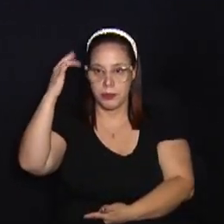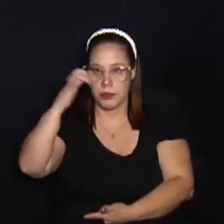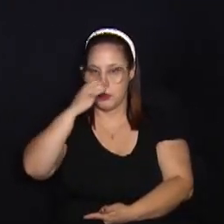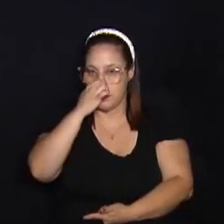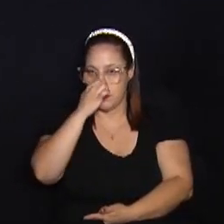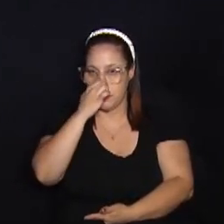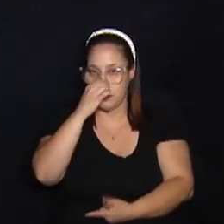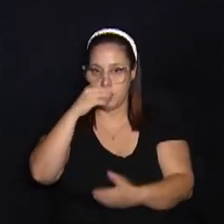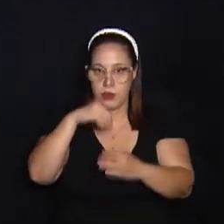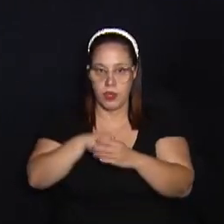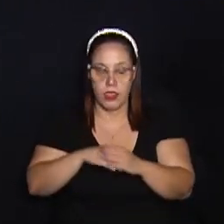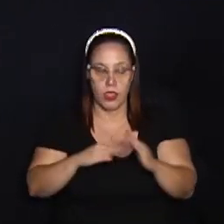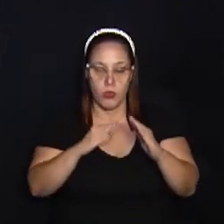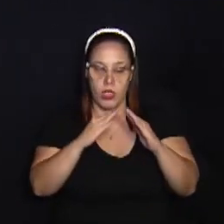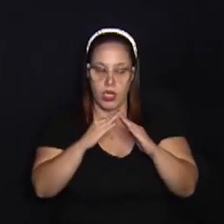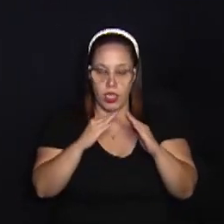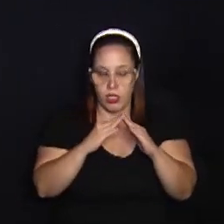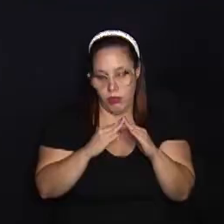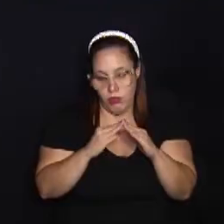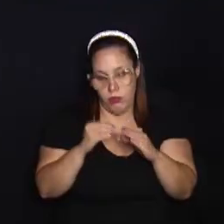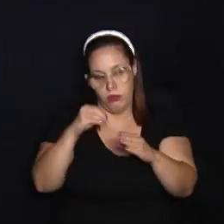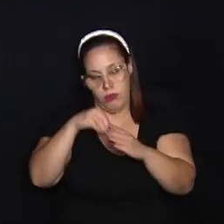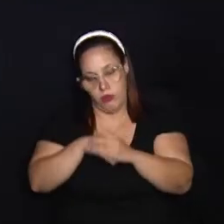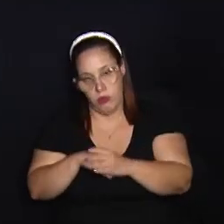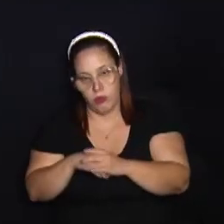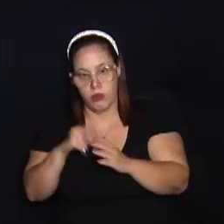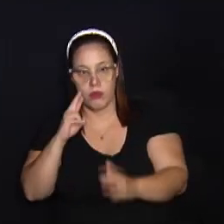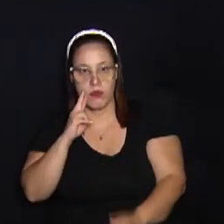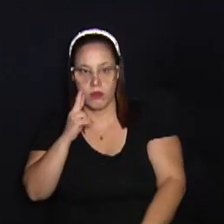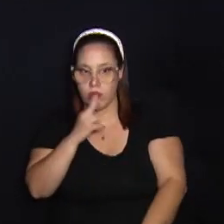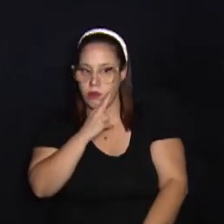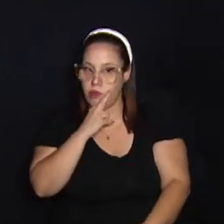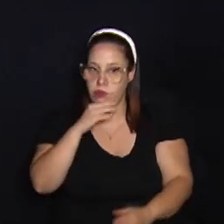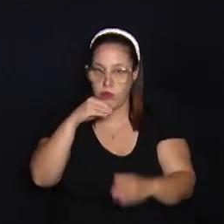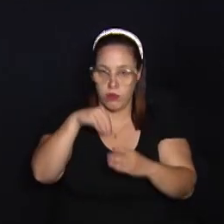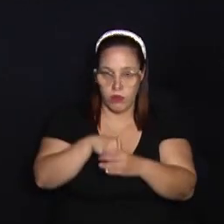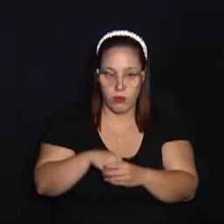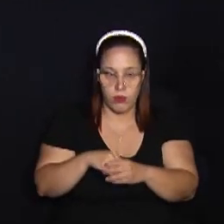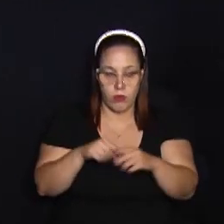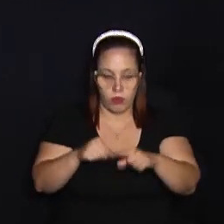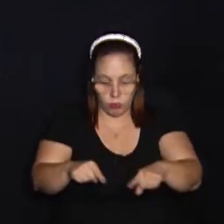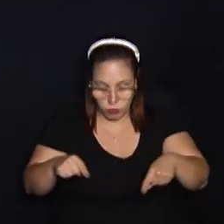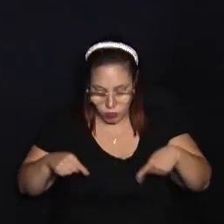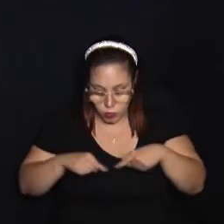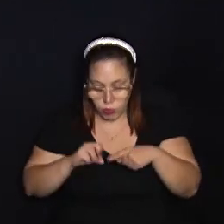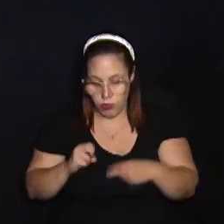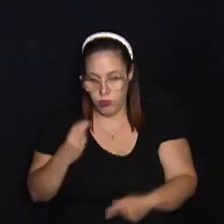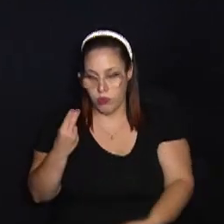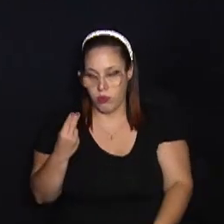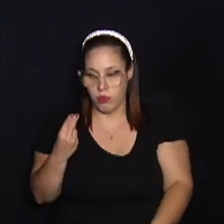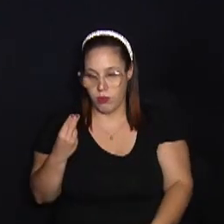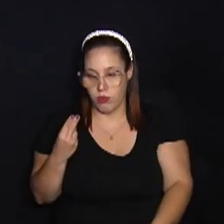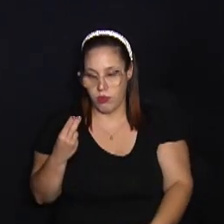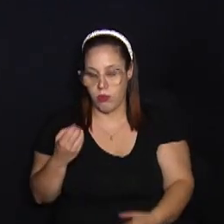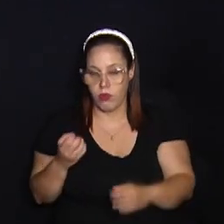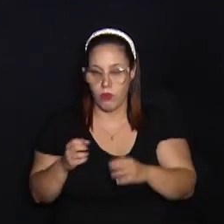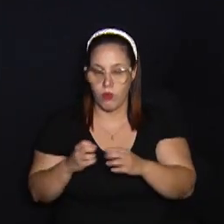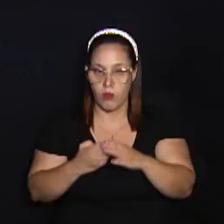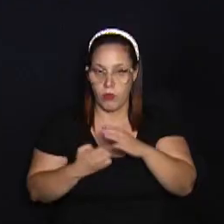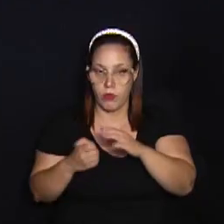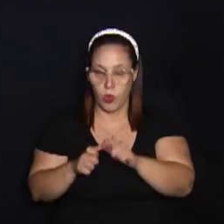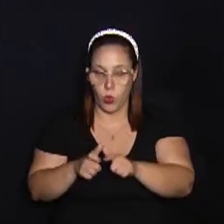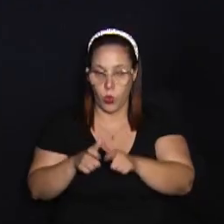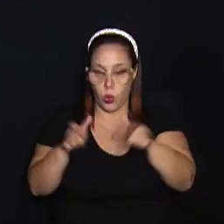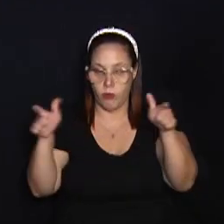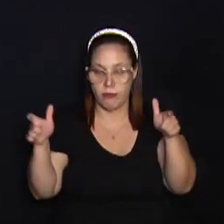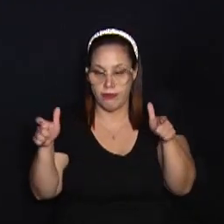jardim dentro de uma residência, dentro de um restaurante, dentro de um escritório ou até grandes